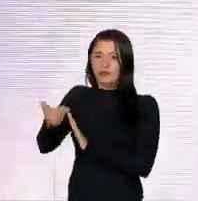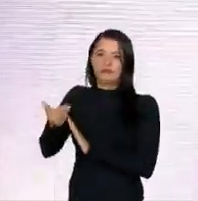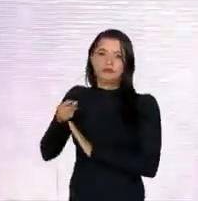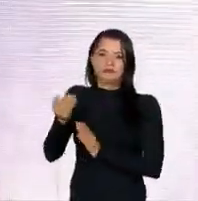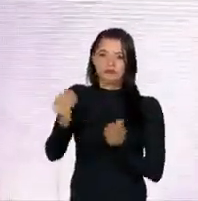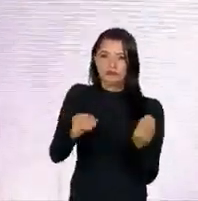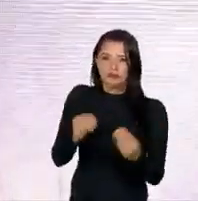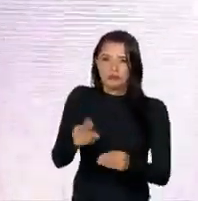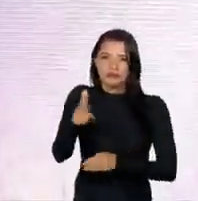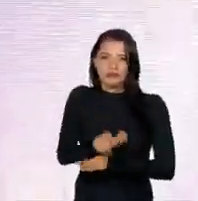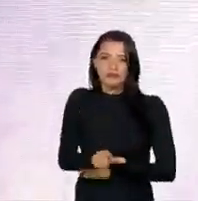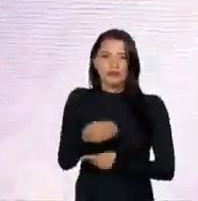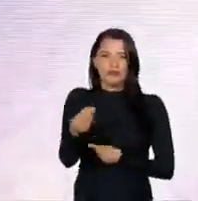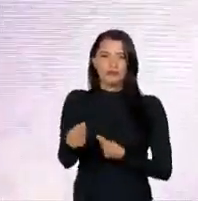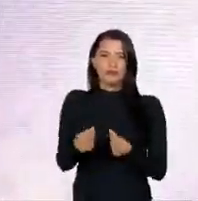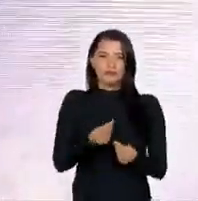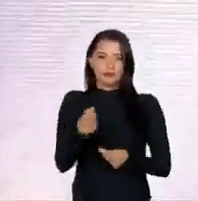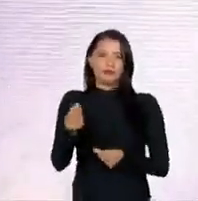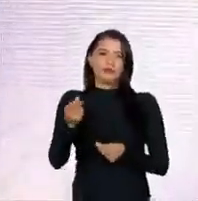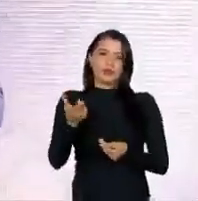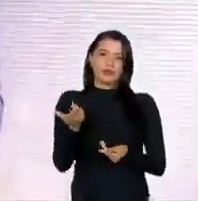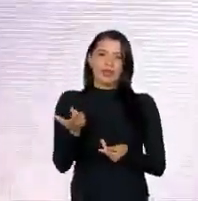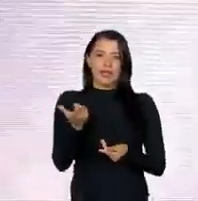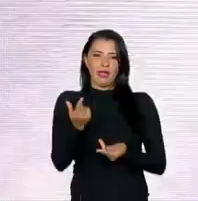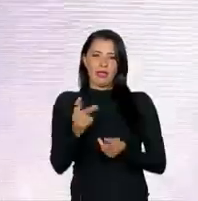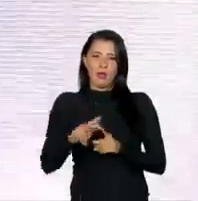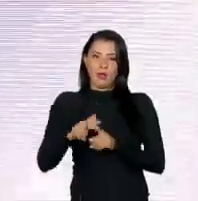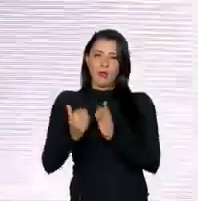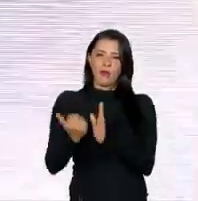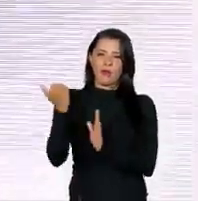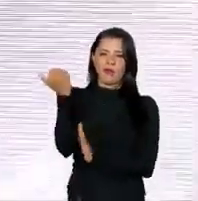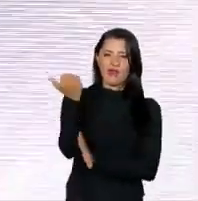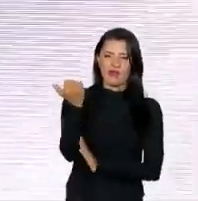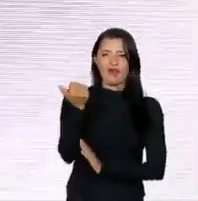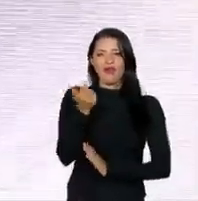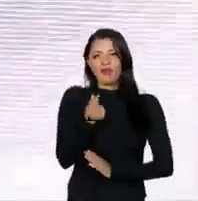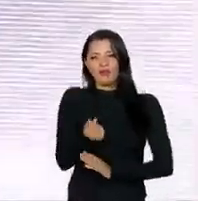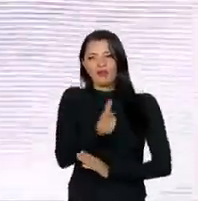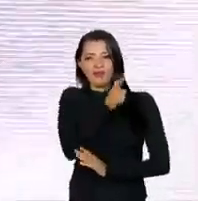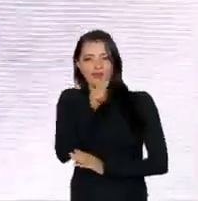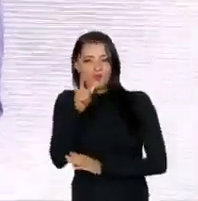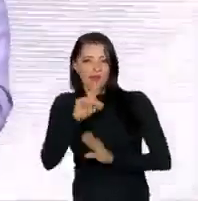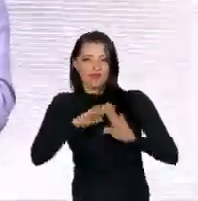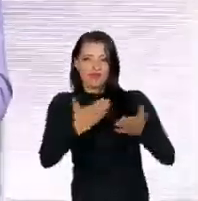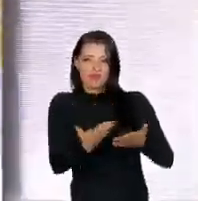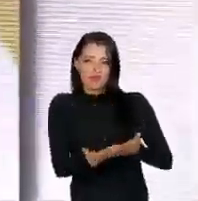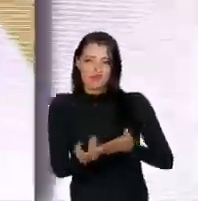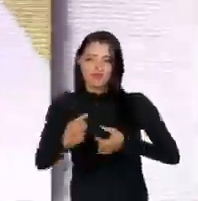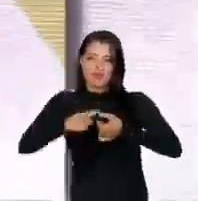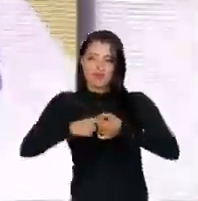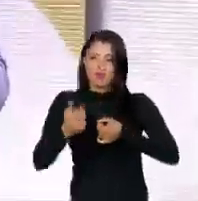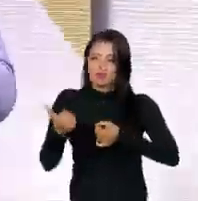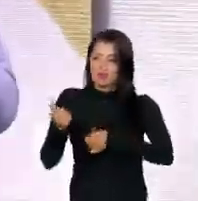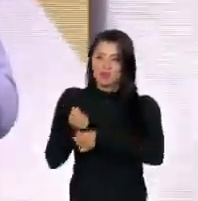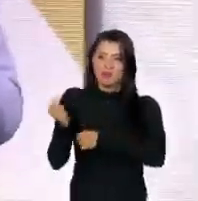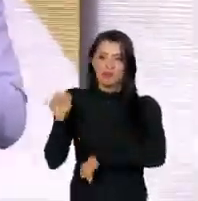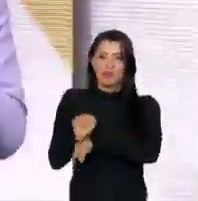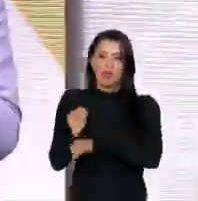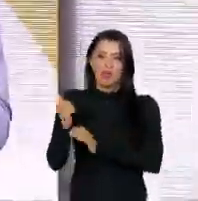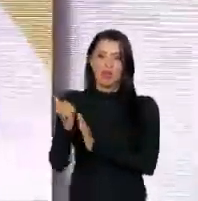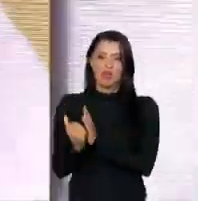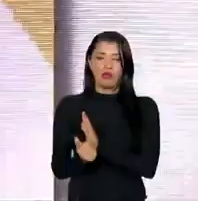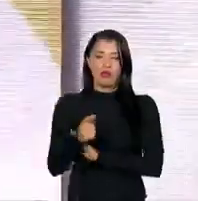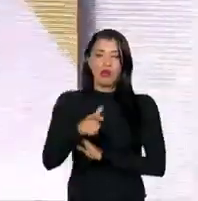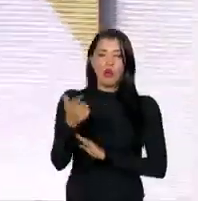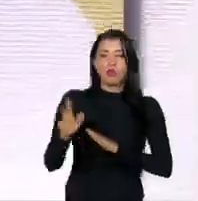recompor o reajuste da merenda escolar, que há 6 anos não foi reajustado, de recompor os orçamentos das universidades que foram